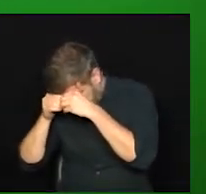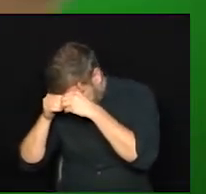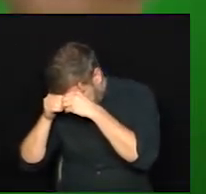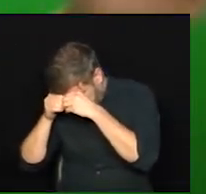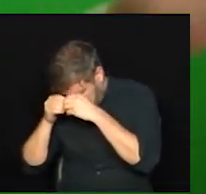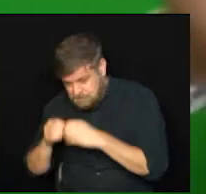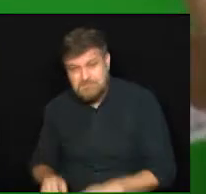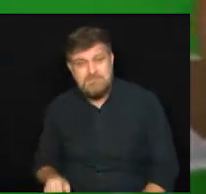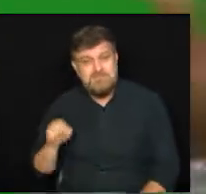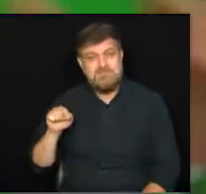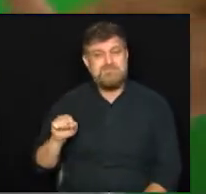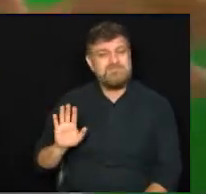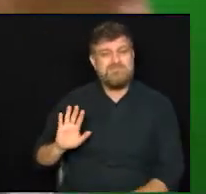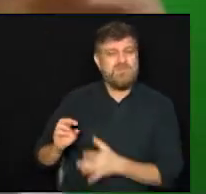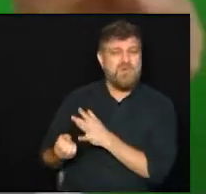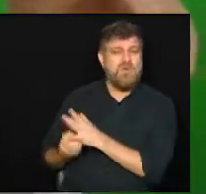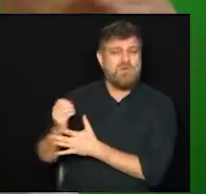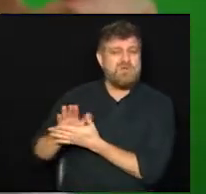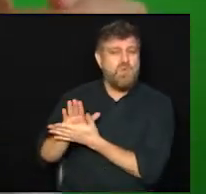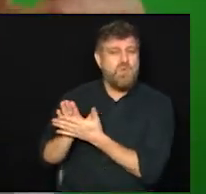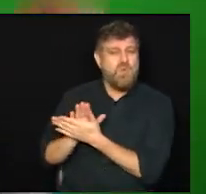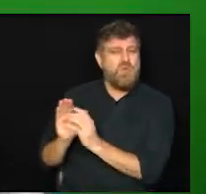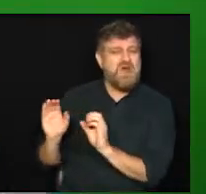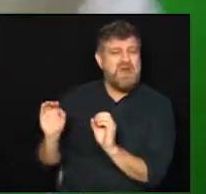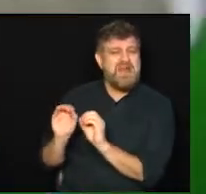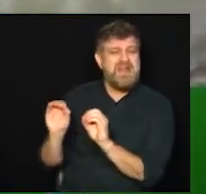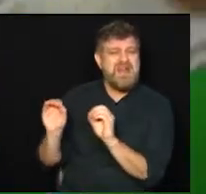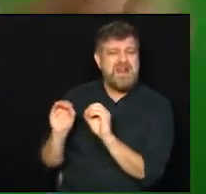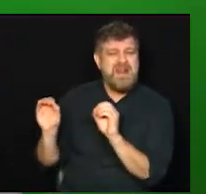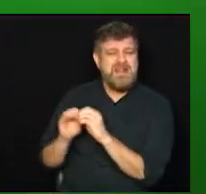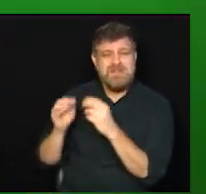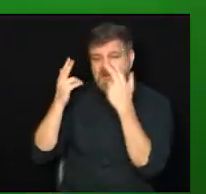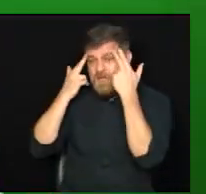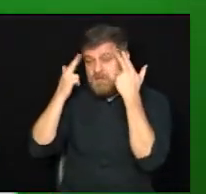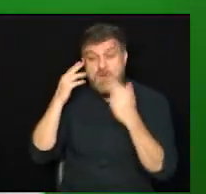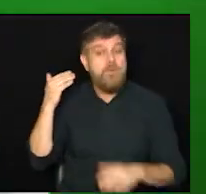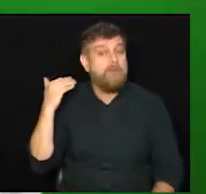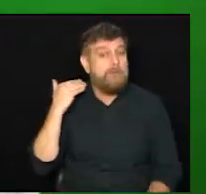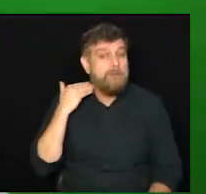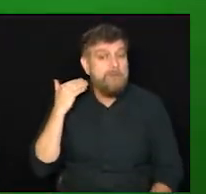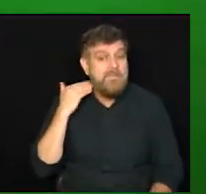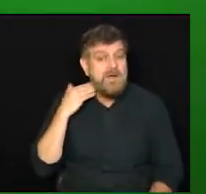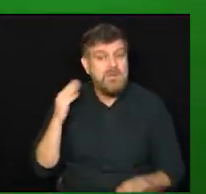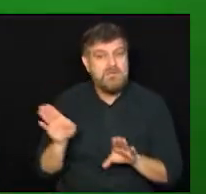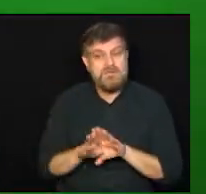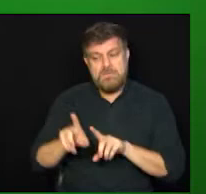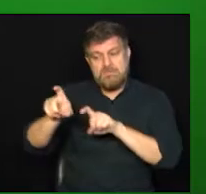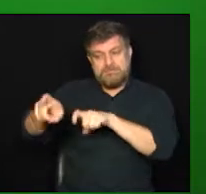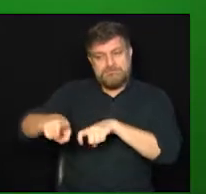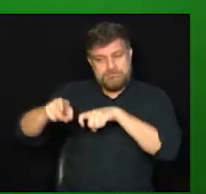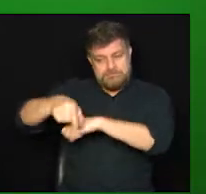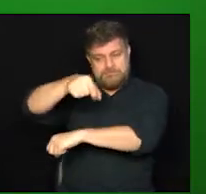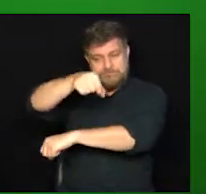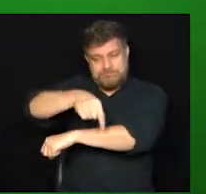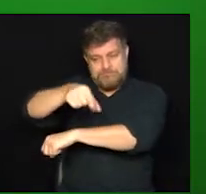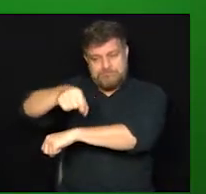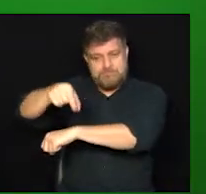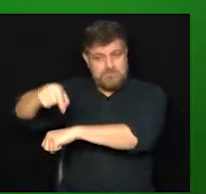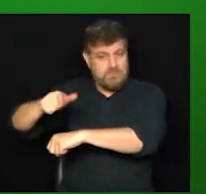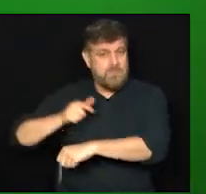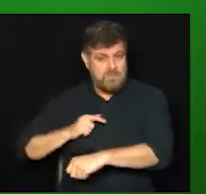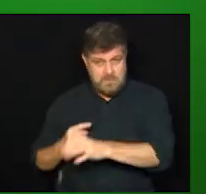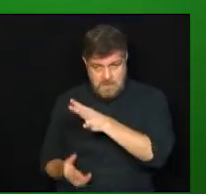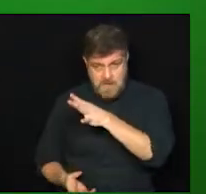que não foram afetados de forma nenhuma, assim como os bancos, assim como a agropecuária, que vão realizar os eventos